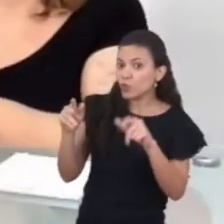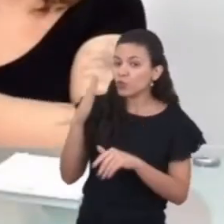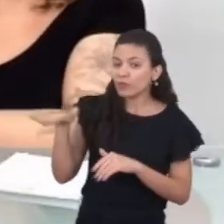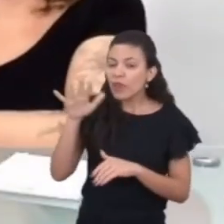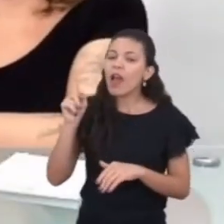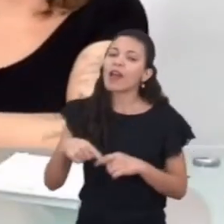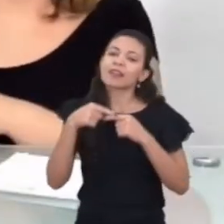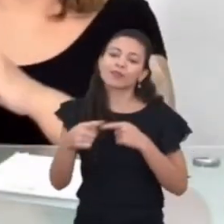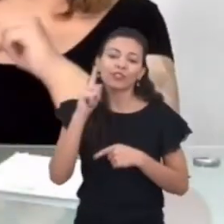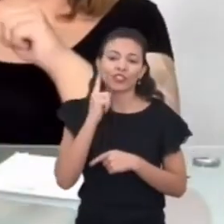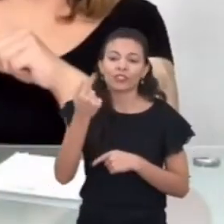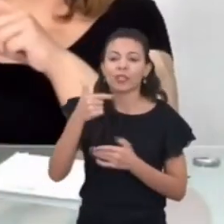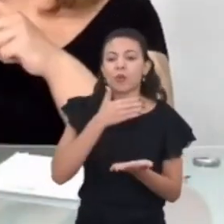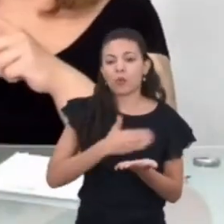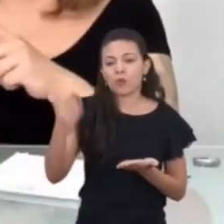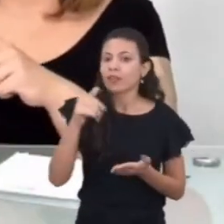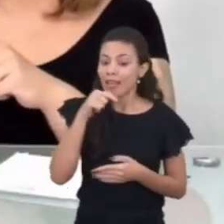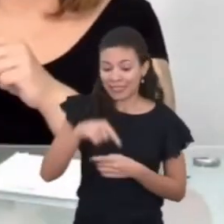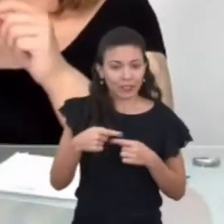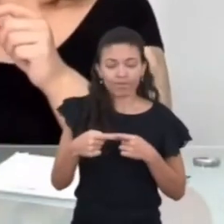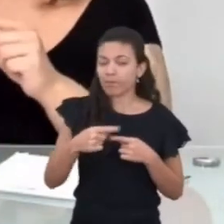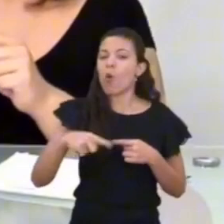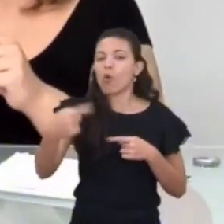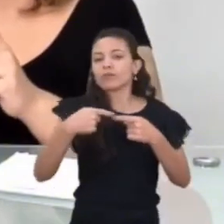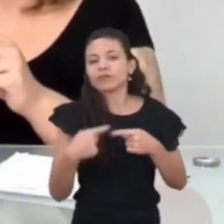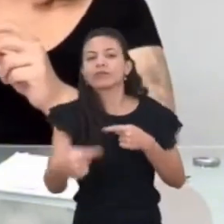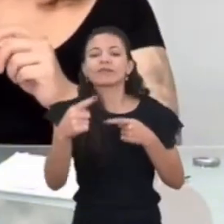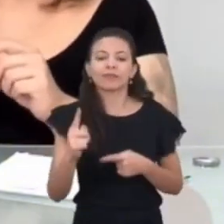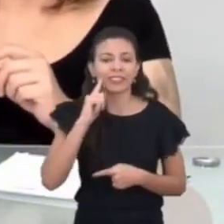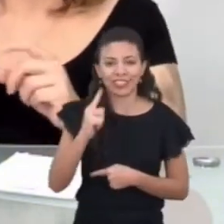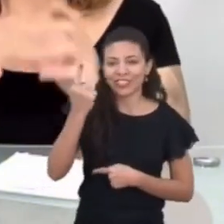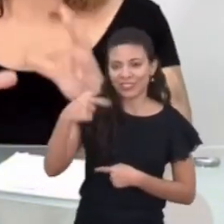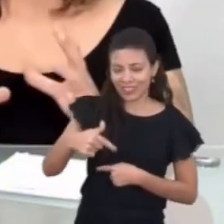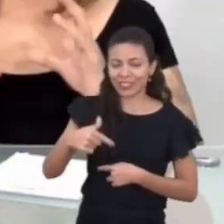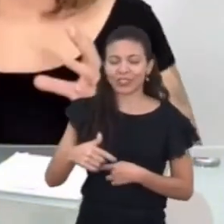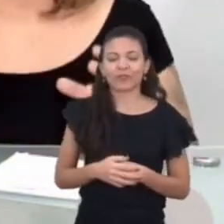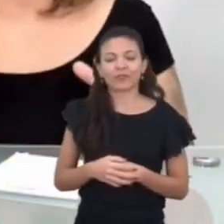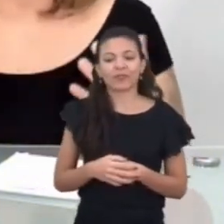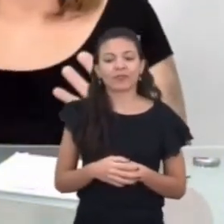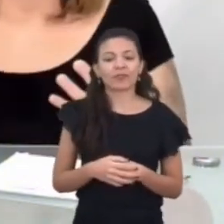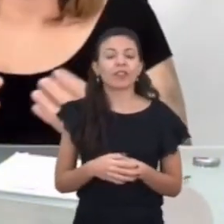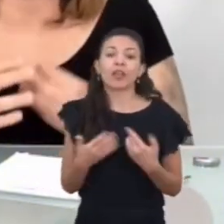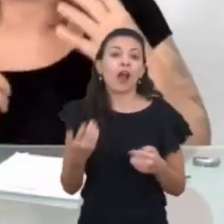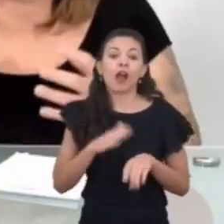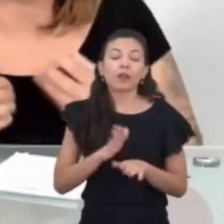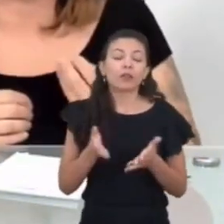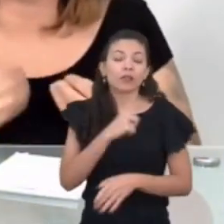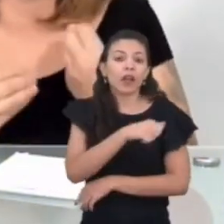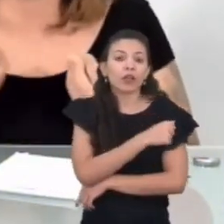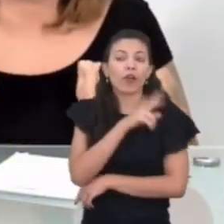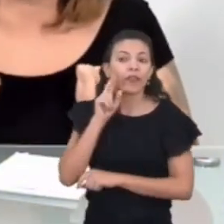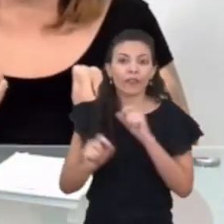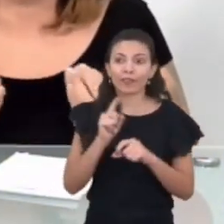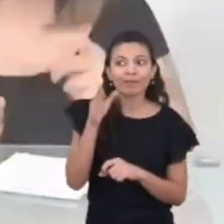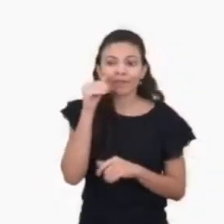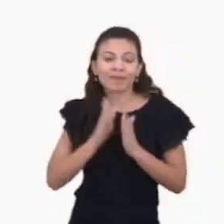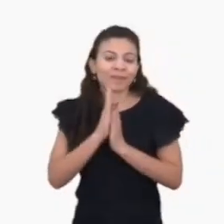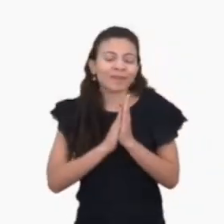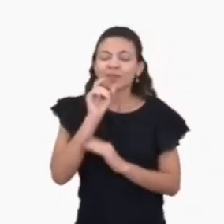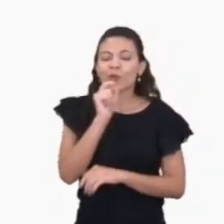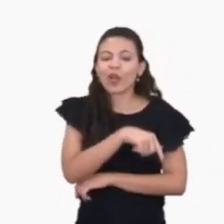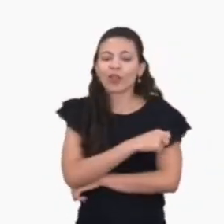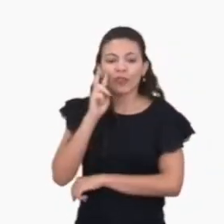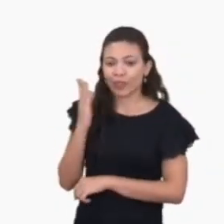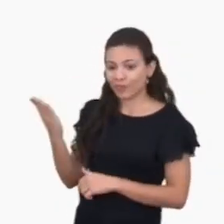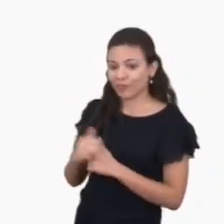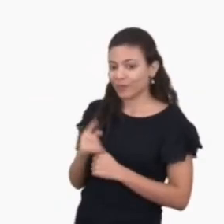da semana do dia 17, né, então, sem ser essa a próxima semana, né, sem ser a próxima. Por enquanto, o que o estudante tá vendo, até pra gente gerar essa expectativa, essa curiosidade nele,